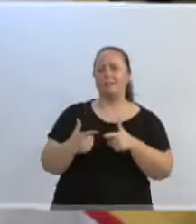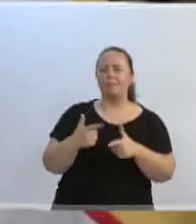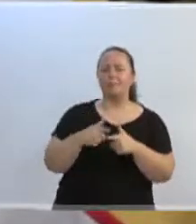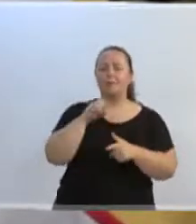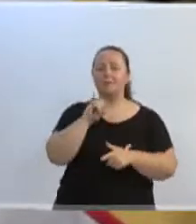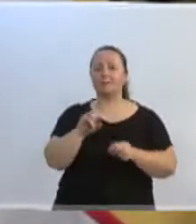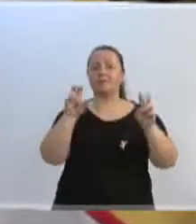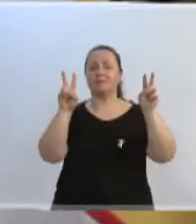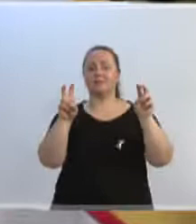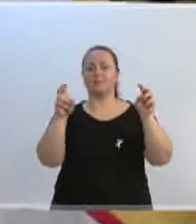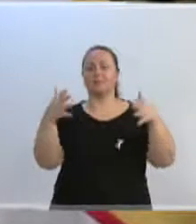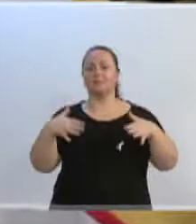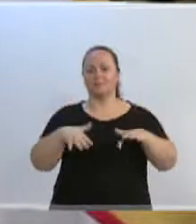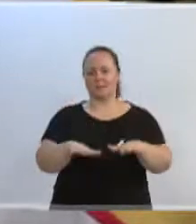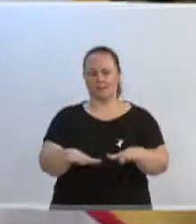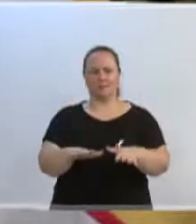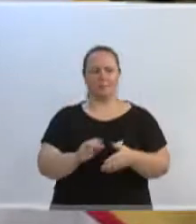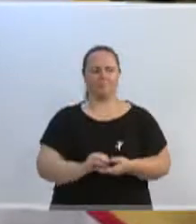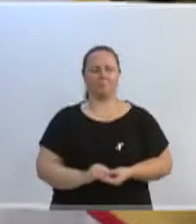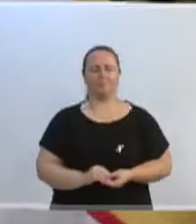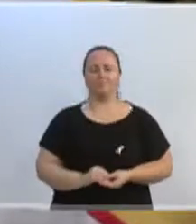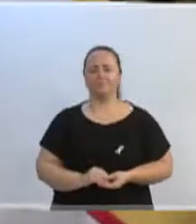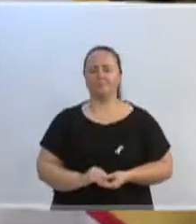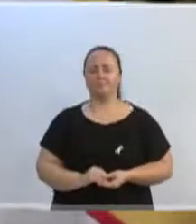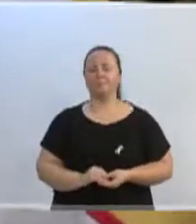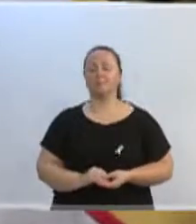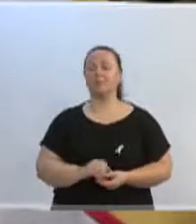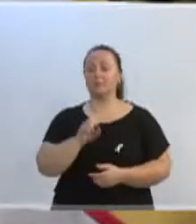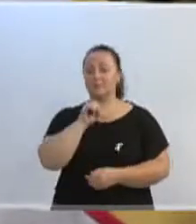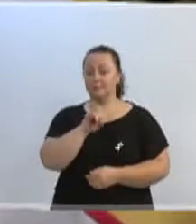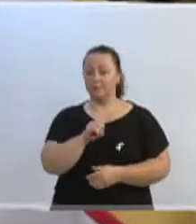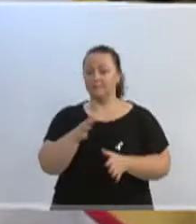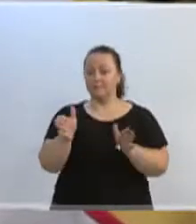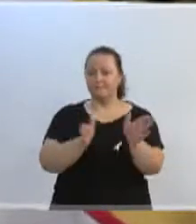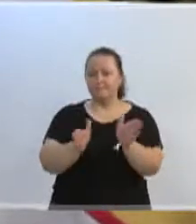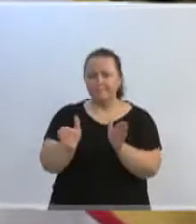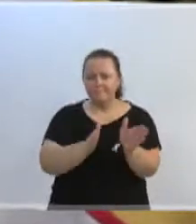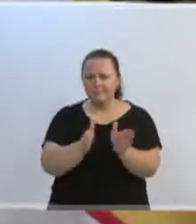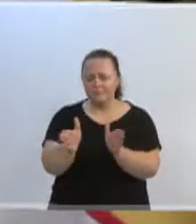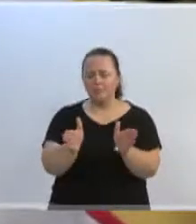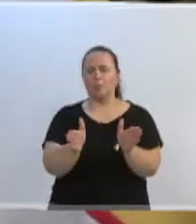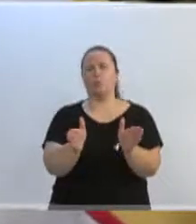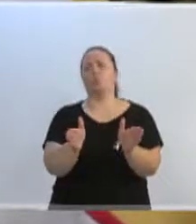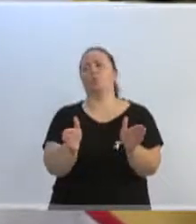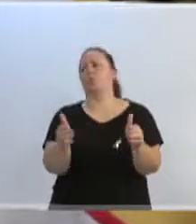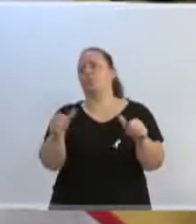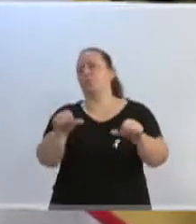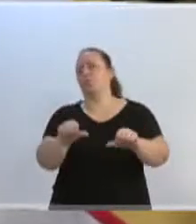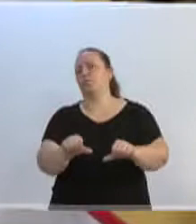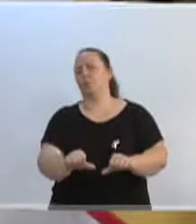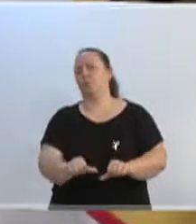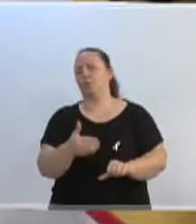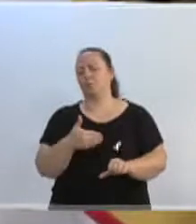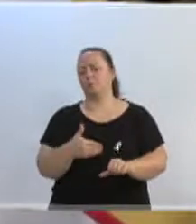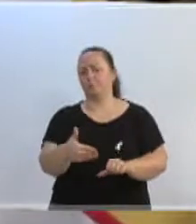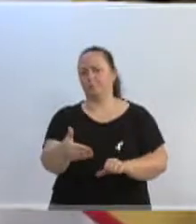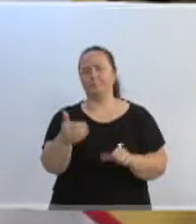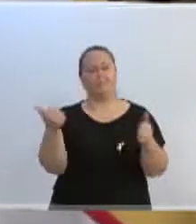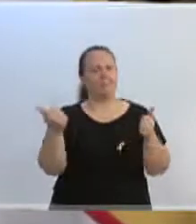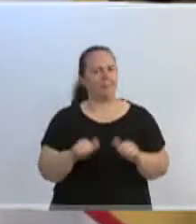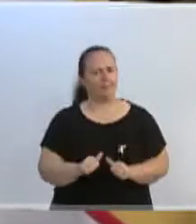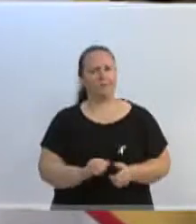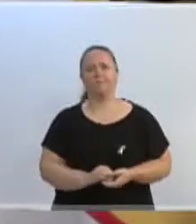inclusão ainda no nosso município, e se falar de acessibilidade, aí a situação ainda fica pior. A situação ainda fica muito